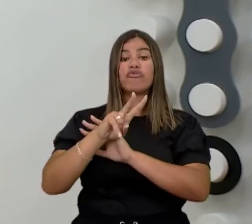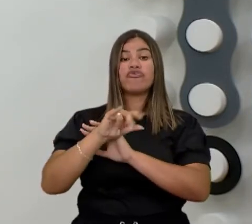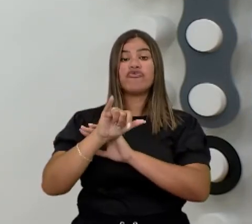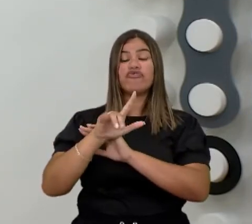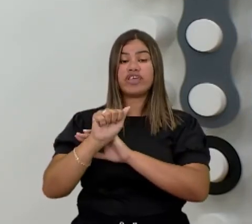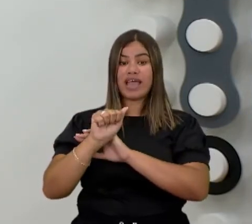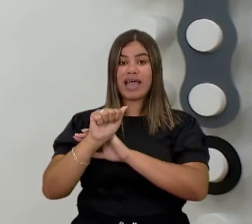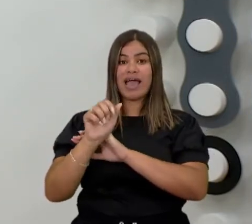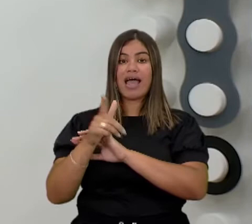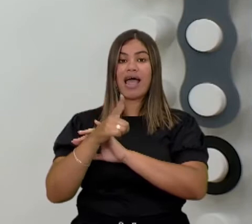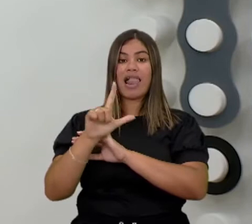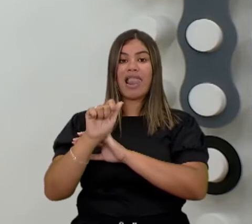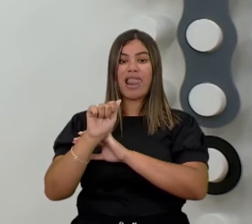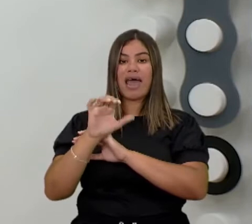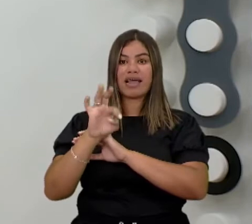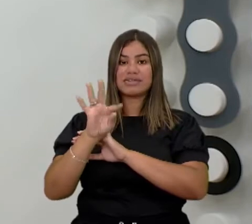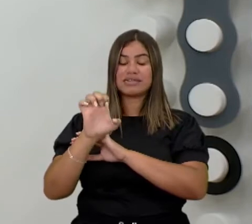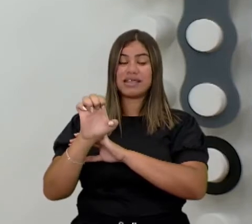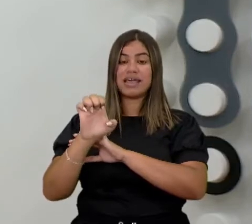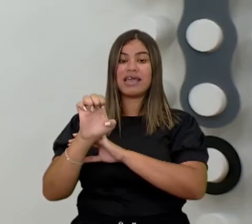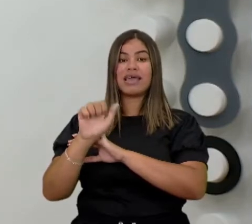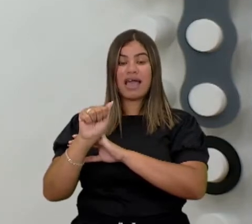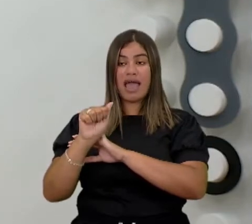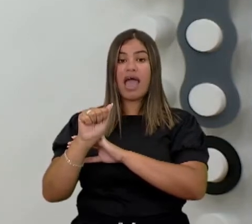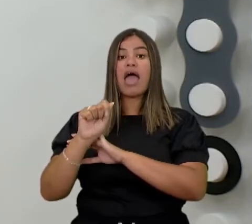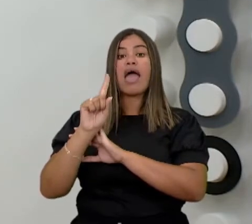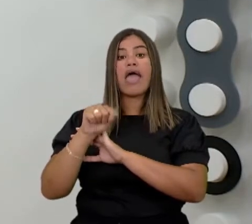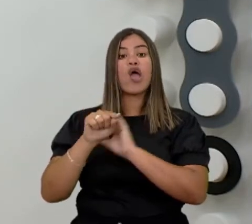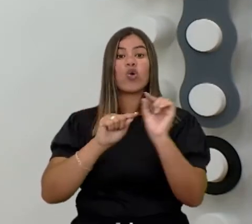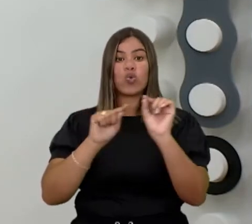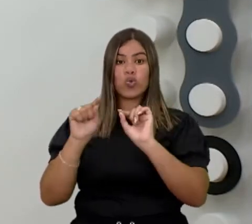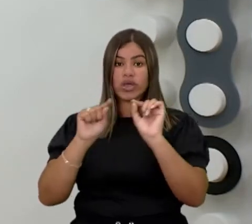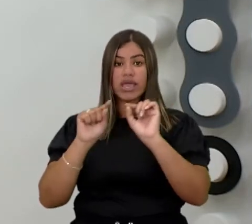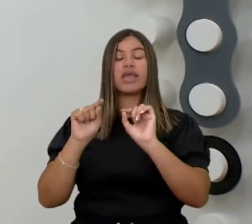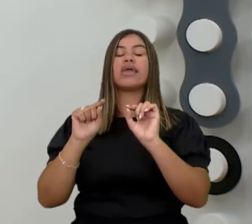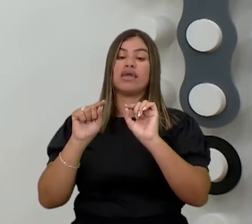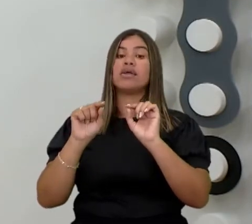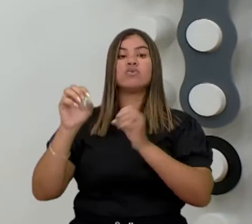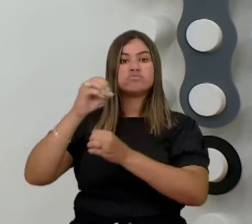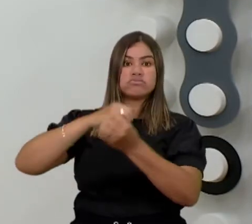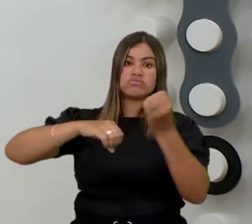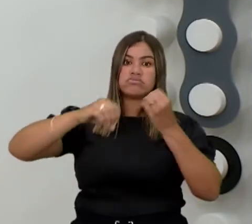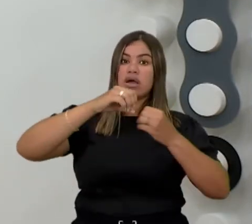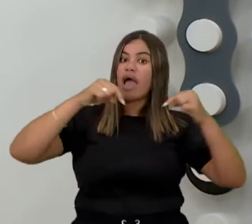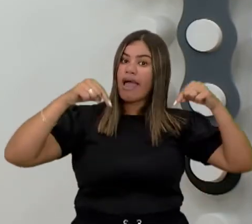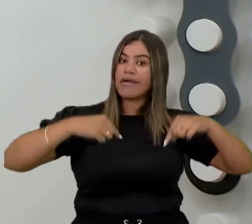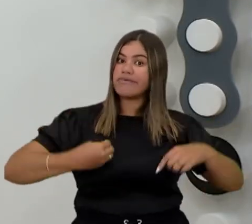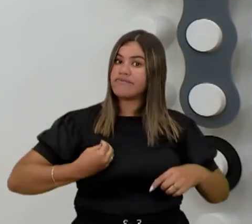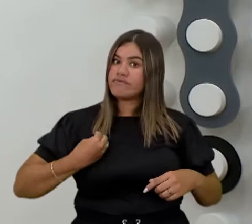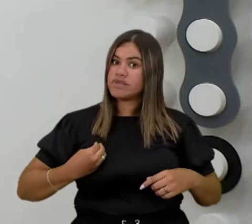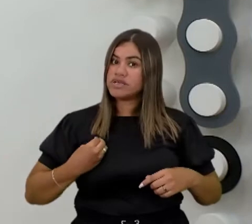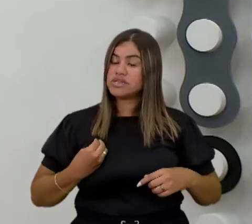de uma galáxia, que é onde está o nosso sistema. Então, se na